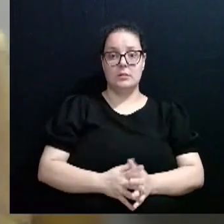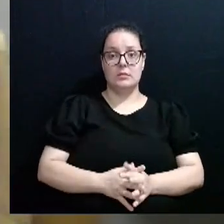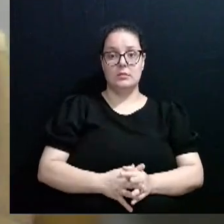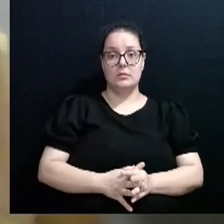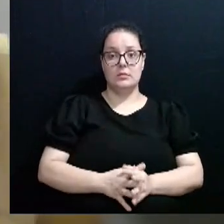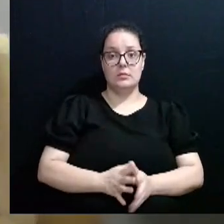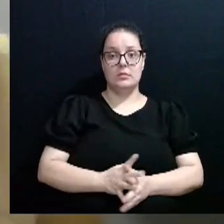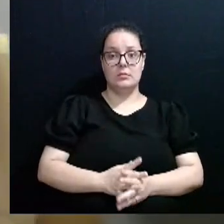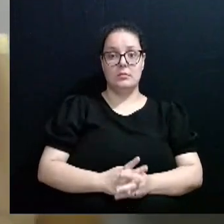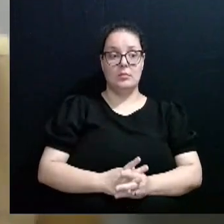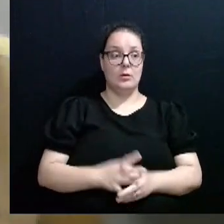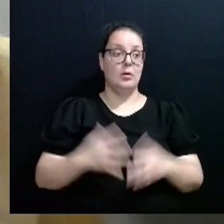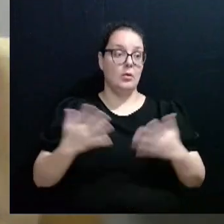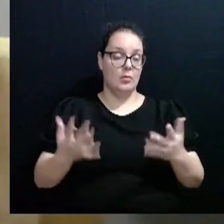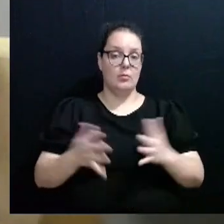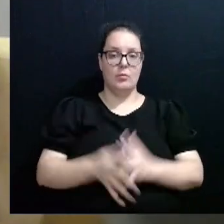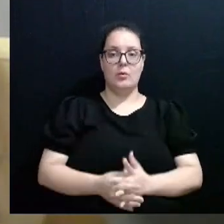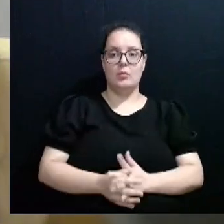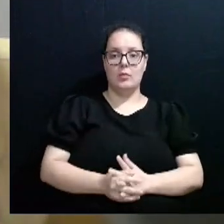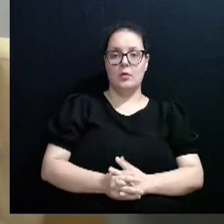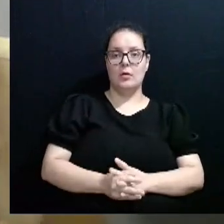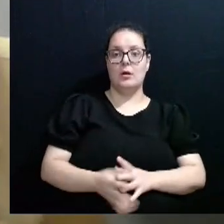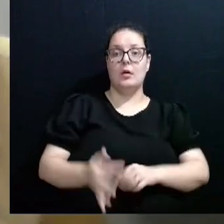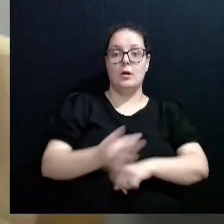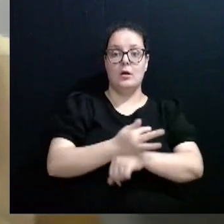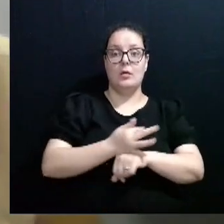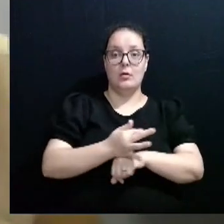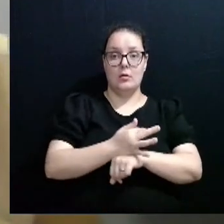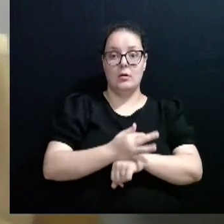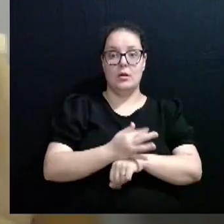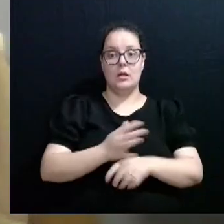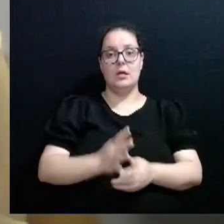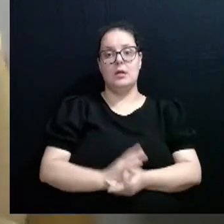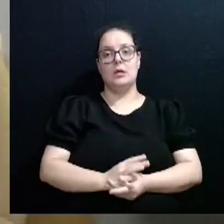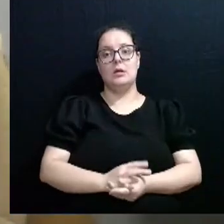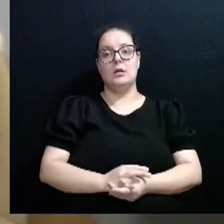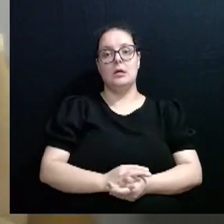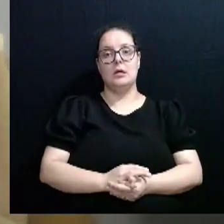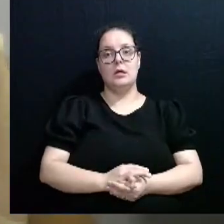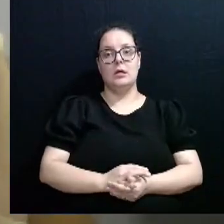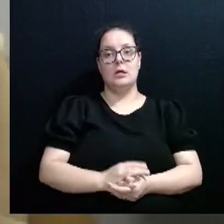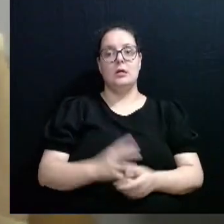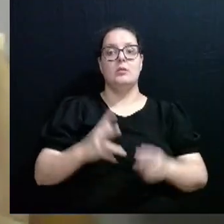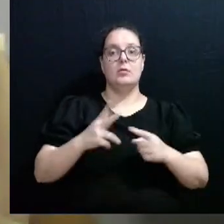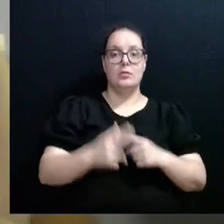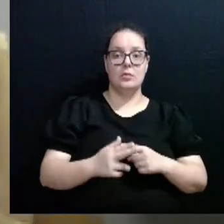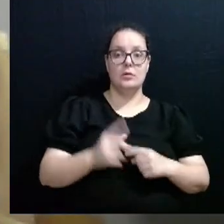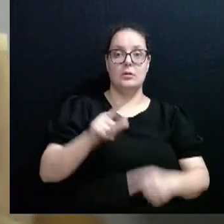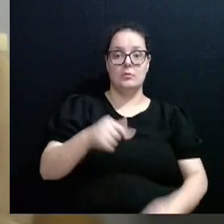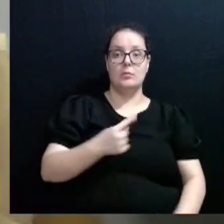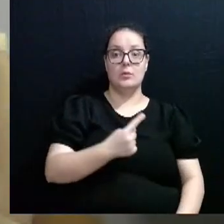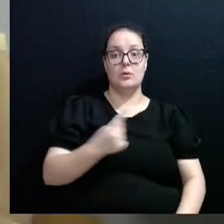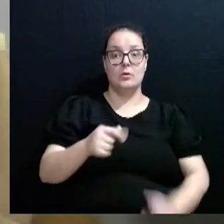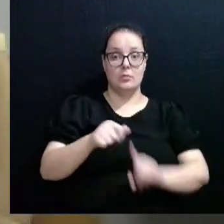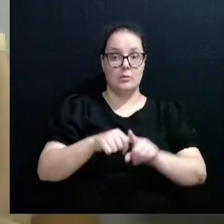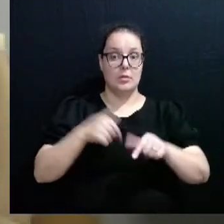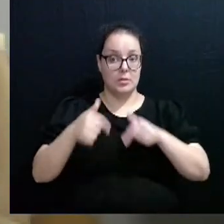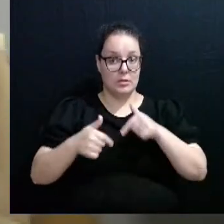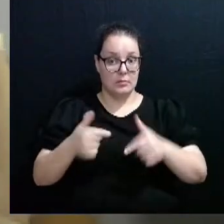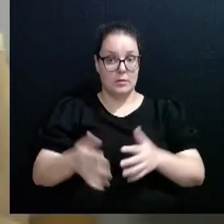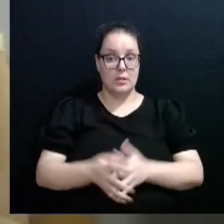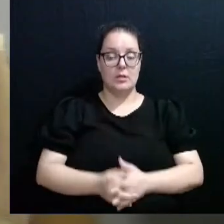Bom, as férias, elas são concedidas ao trabalhador após 12 meses de trabalho. Então, ele só tem